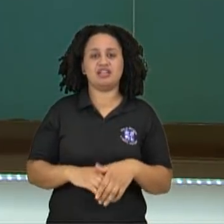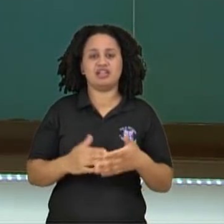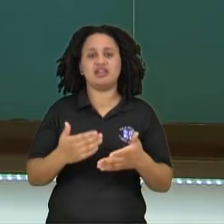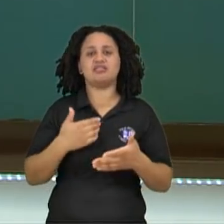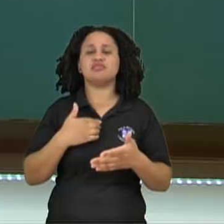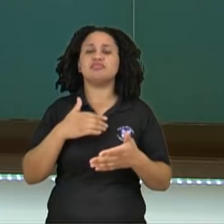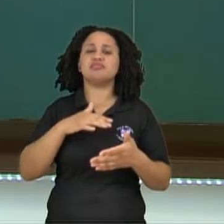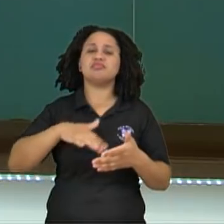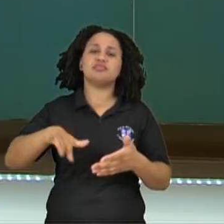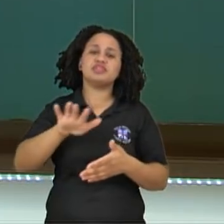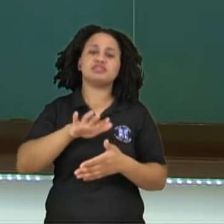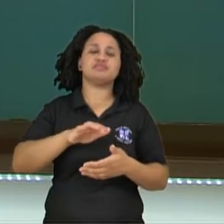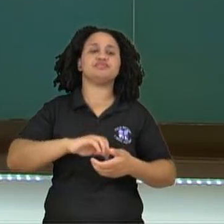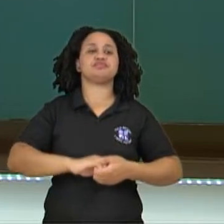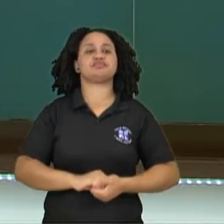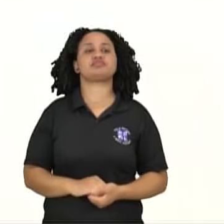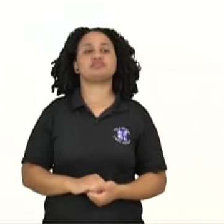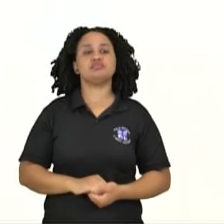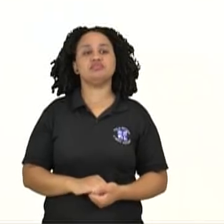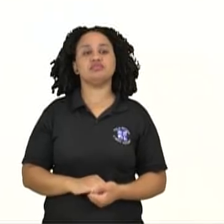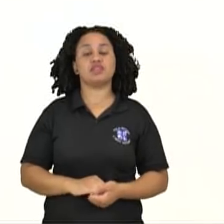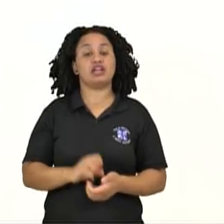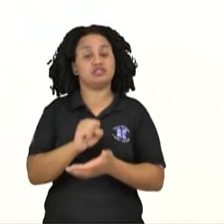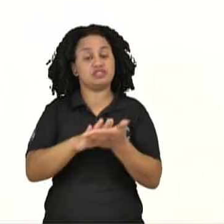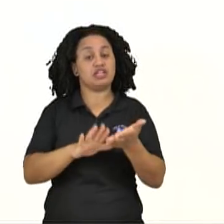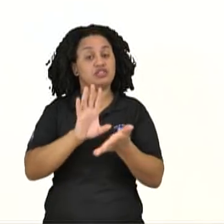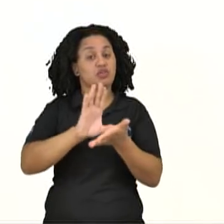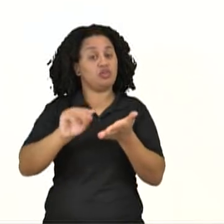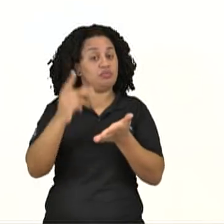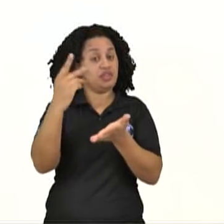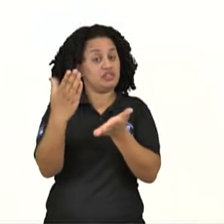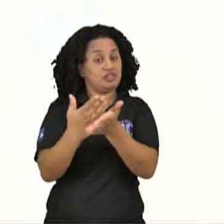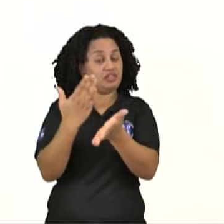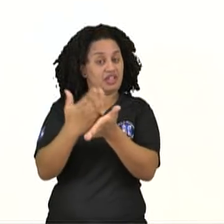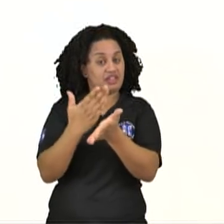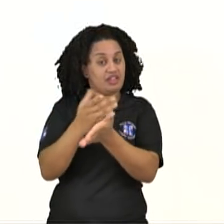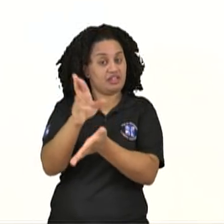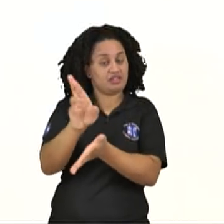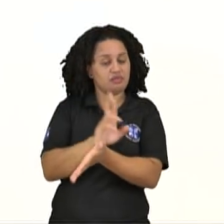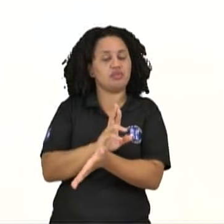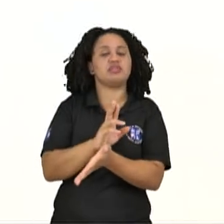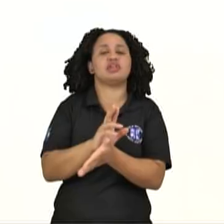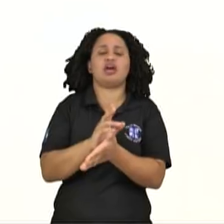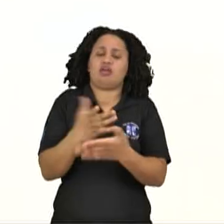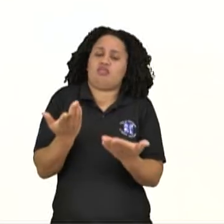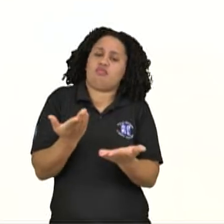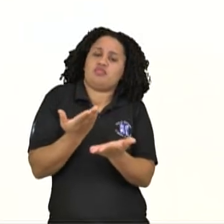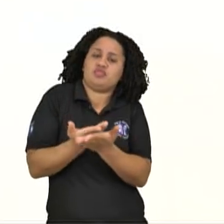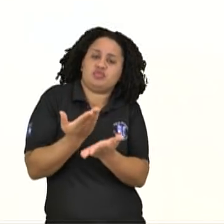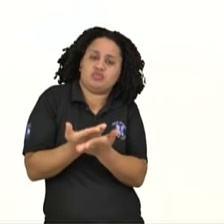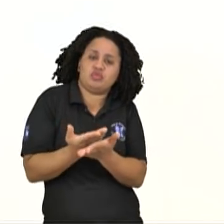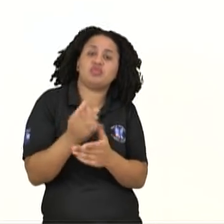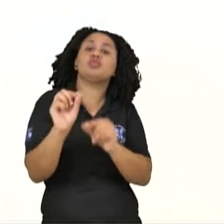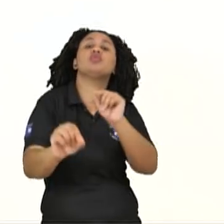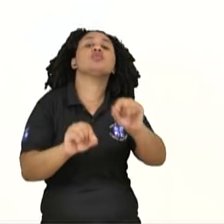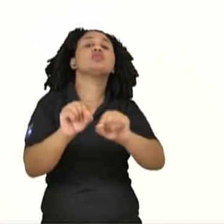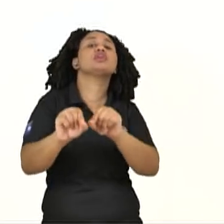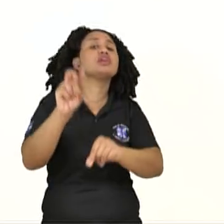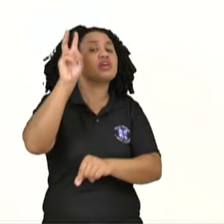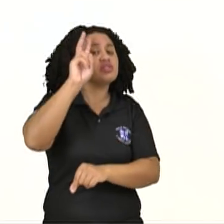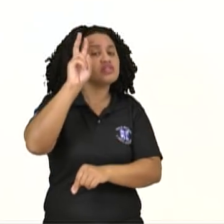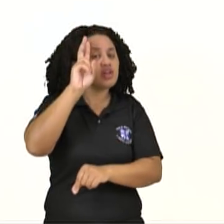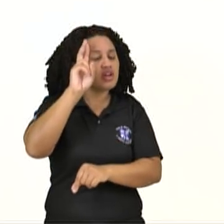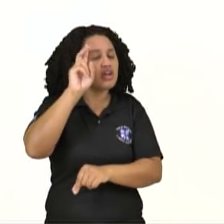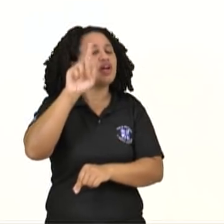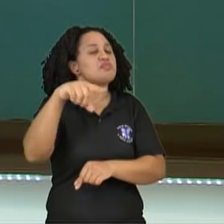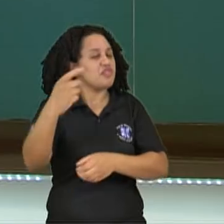vocês. Atividade, compile seu caderno e responda. Agora é com vocês, hein? De acordo com o nosso estudo, o que é história? Daqui